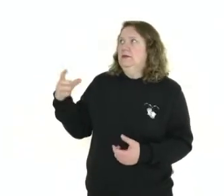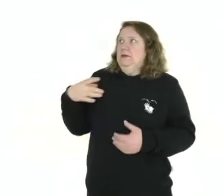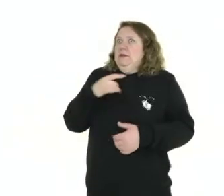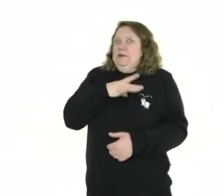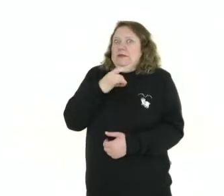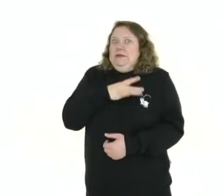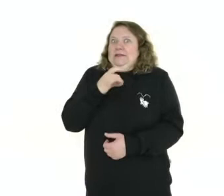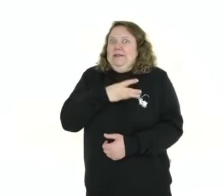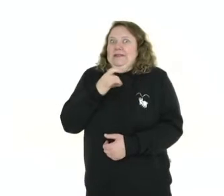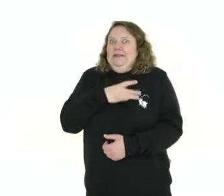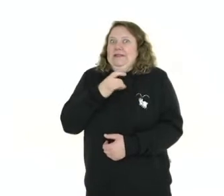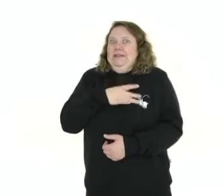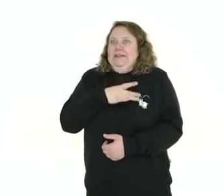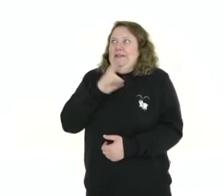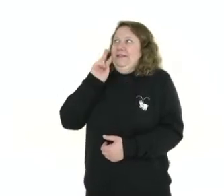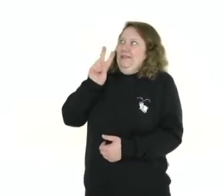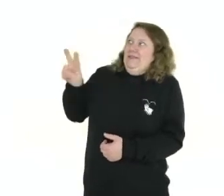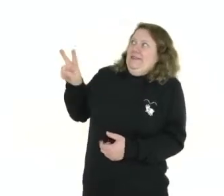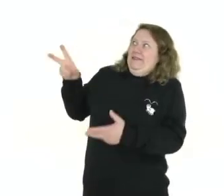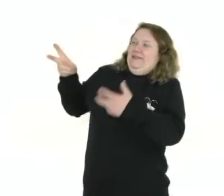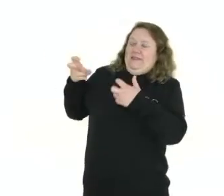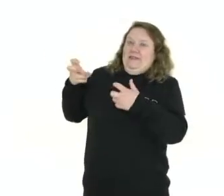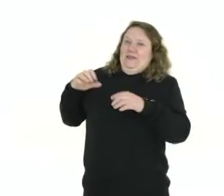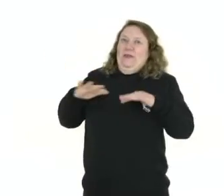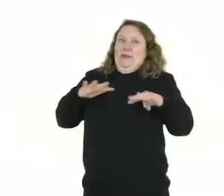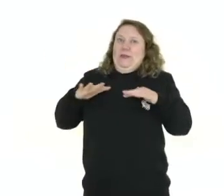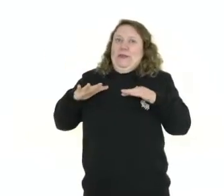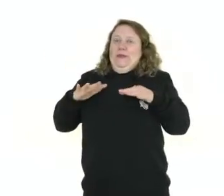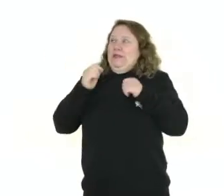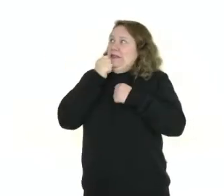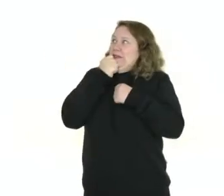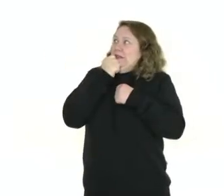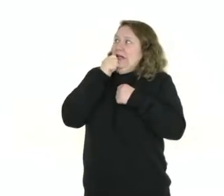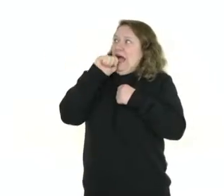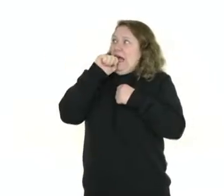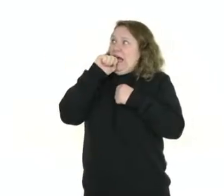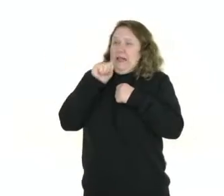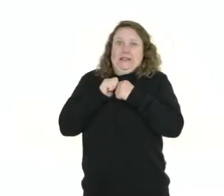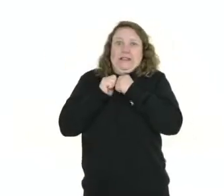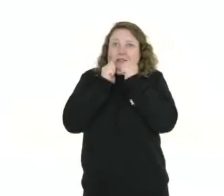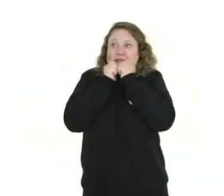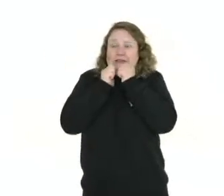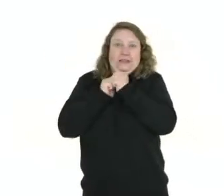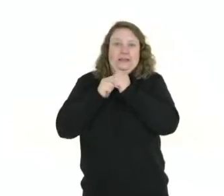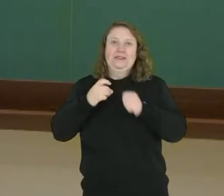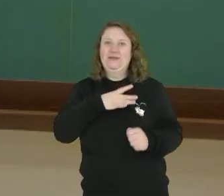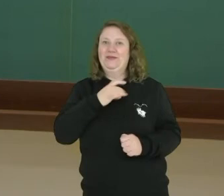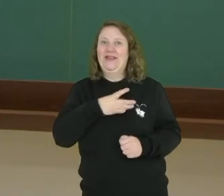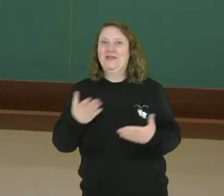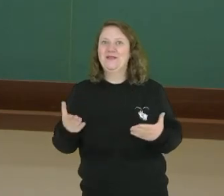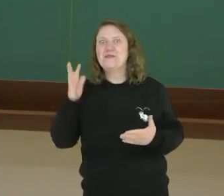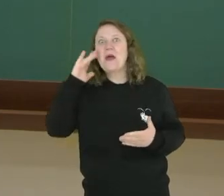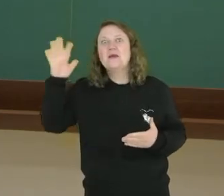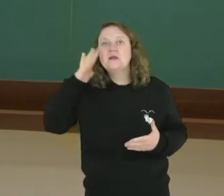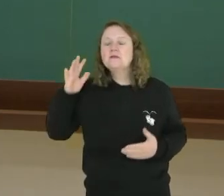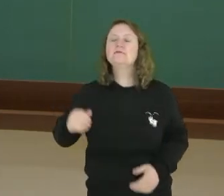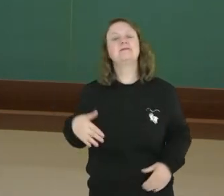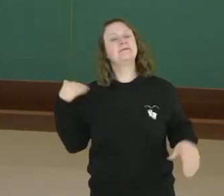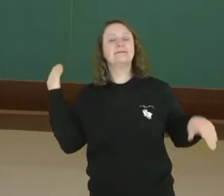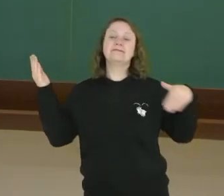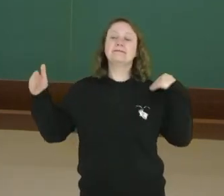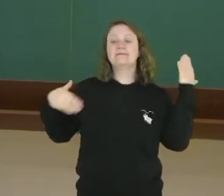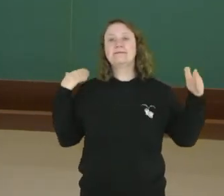né? Dá tremor de ver. Imagina você passeando ali, né? Próximo ali a um ambiente aquático